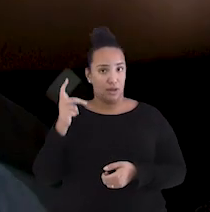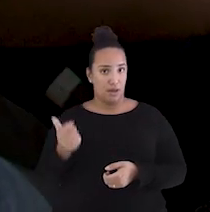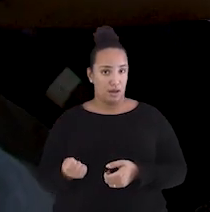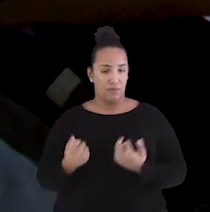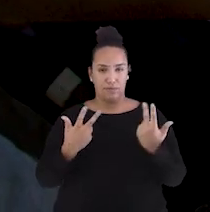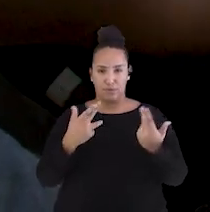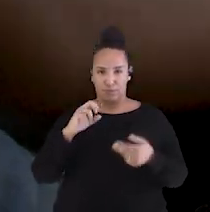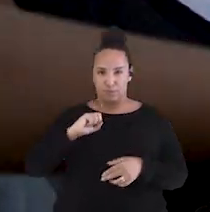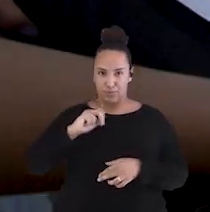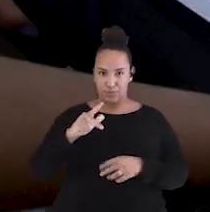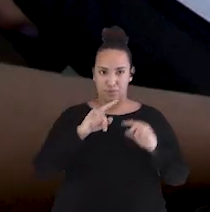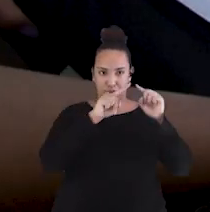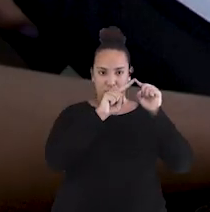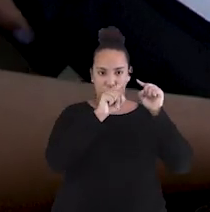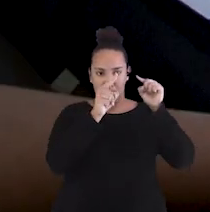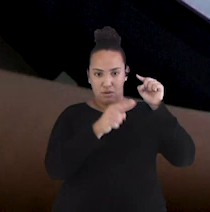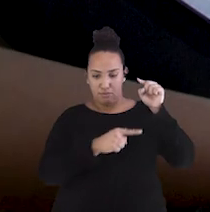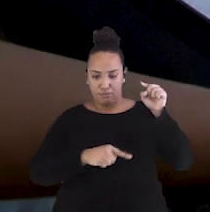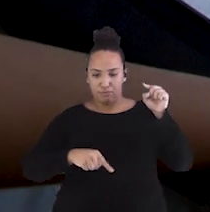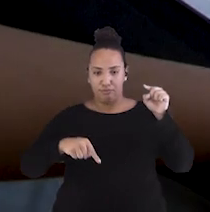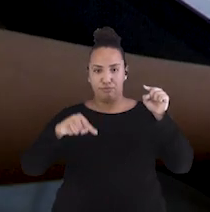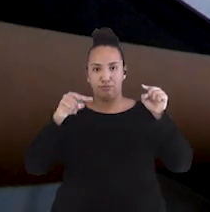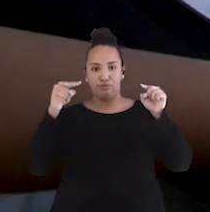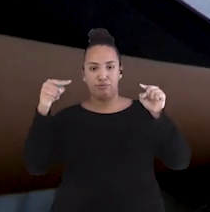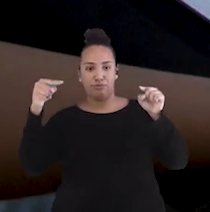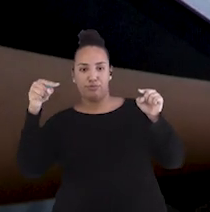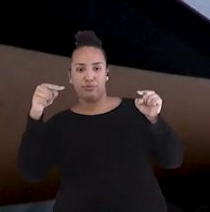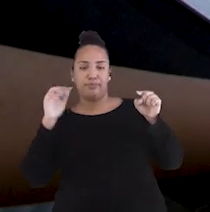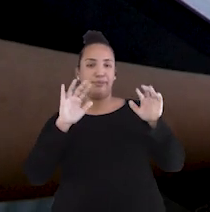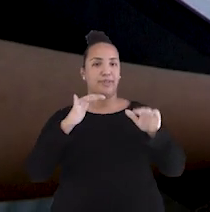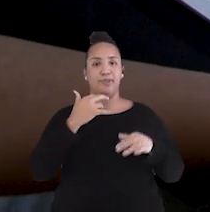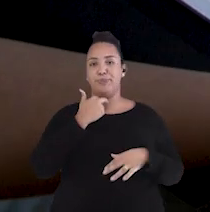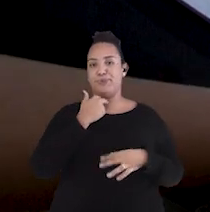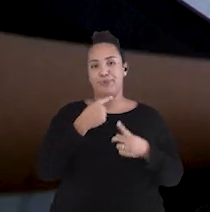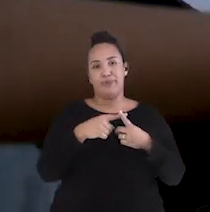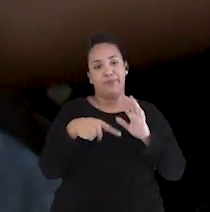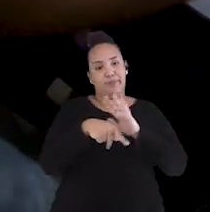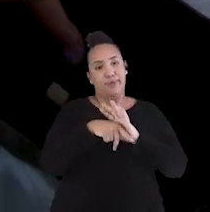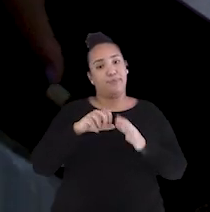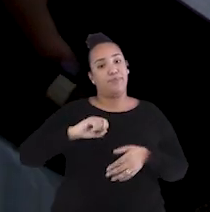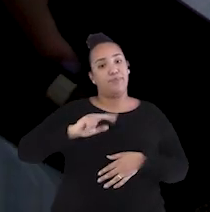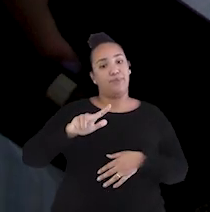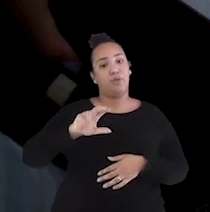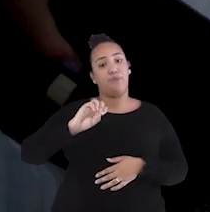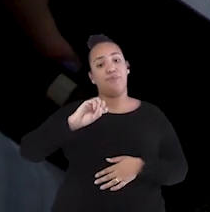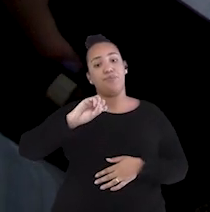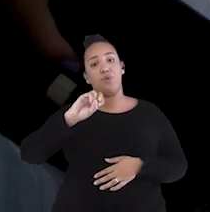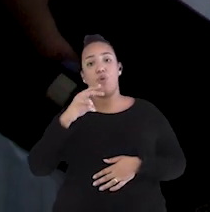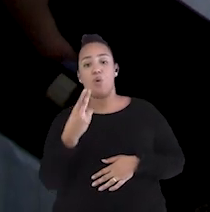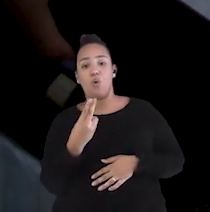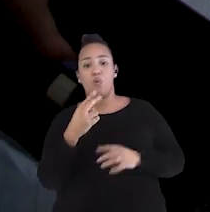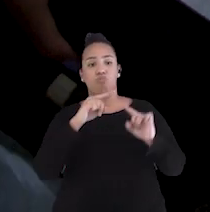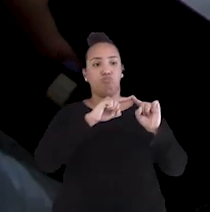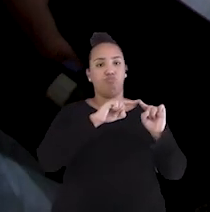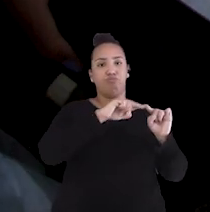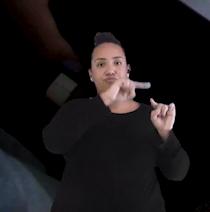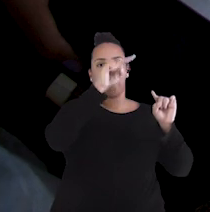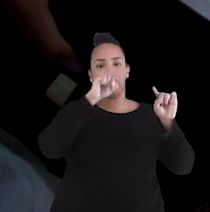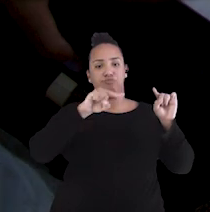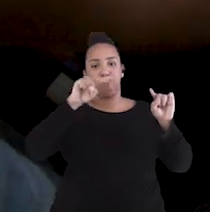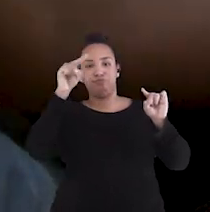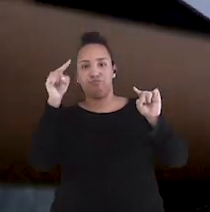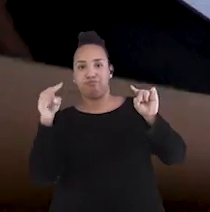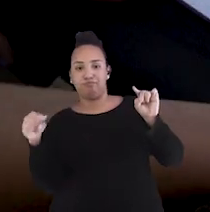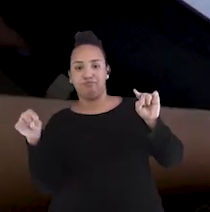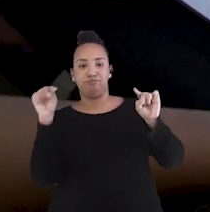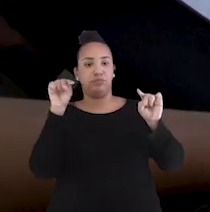África, igual os portugueses faziam, mas não podia, pois essa rota era de Portugal. Ou ele poderia passar pelo Mar